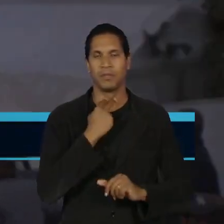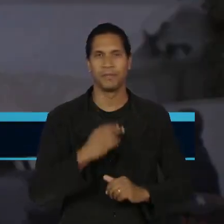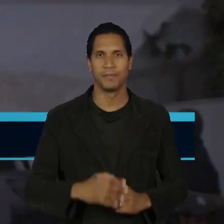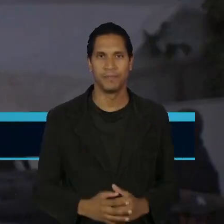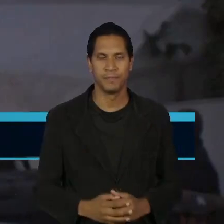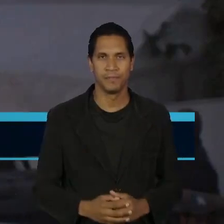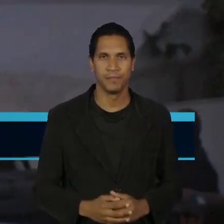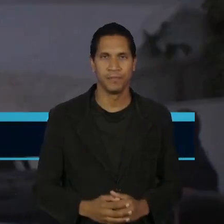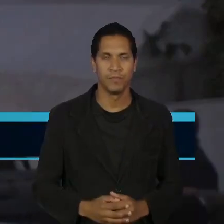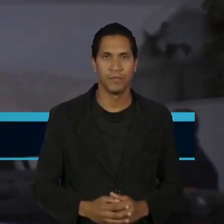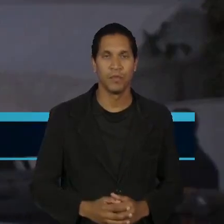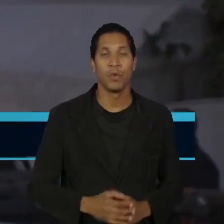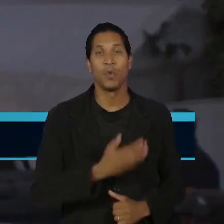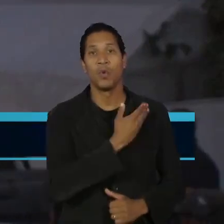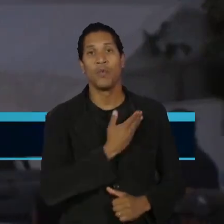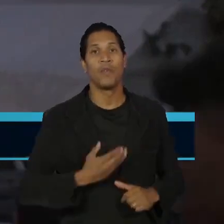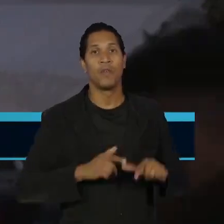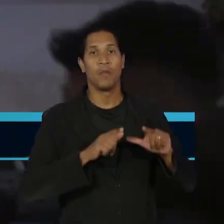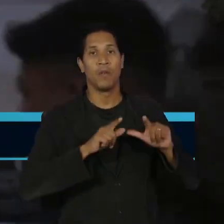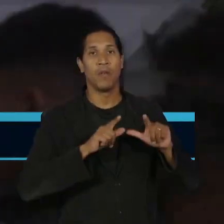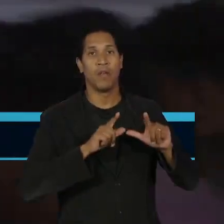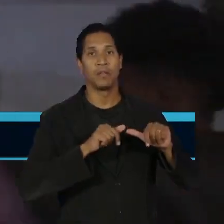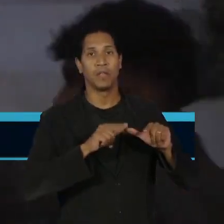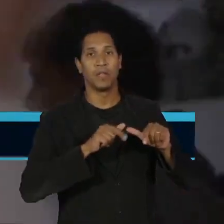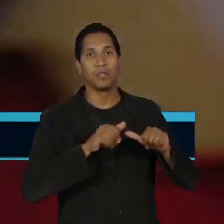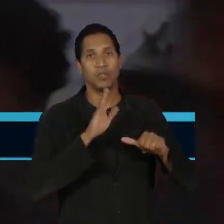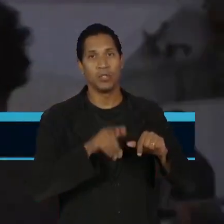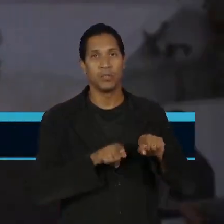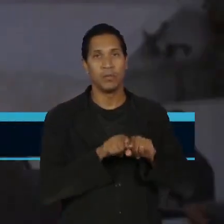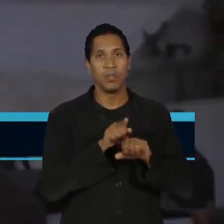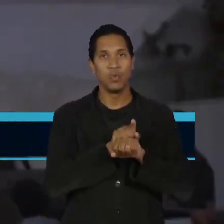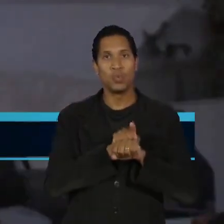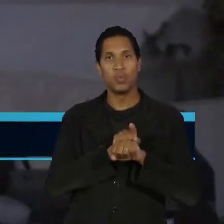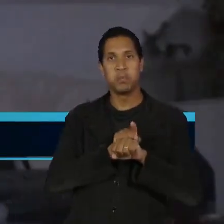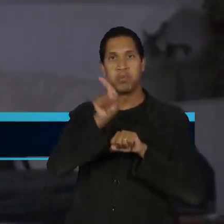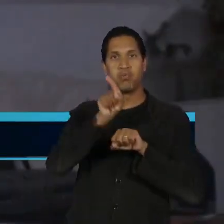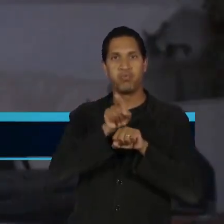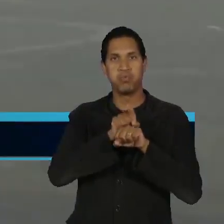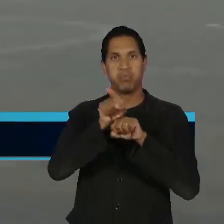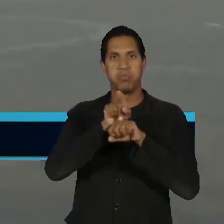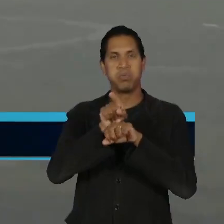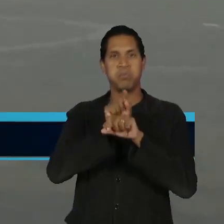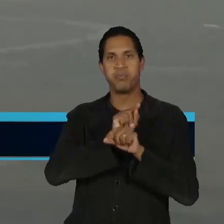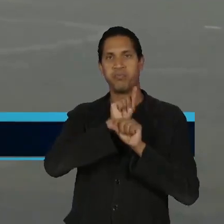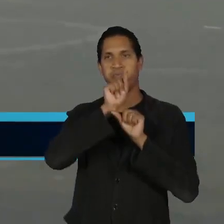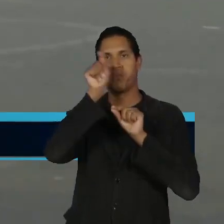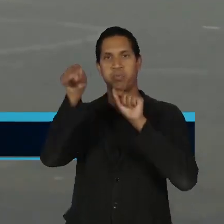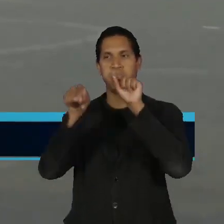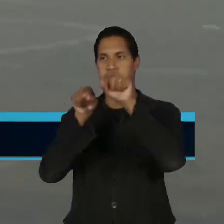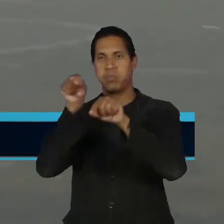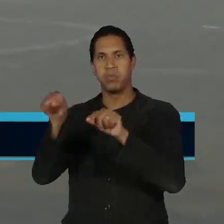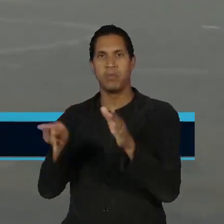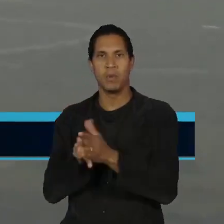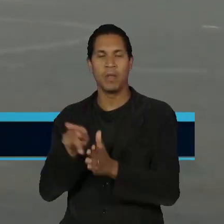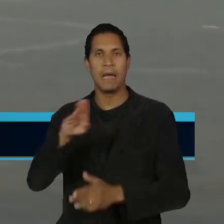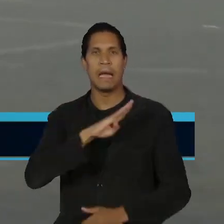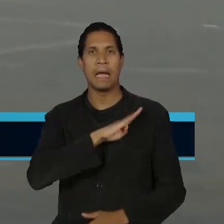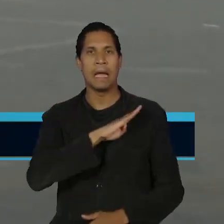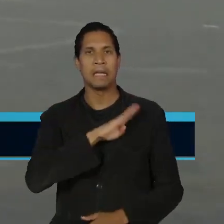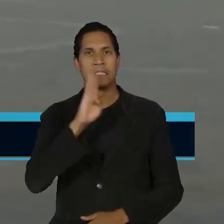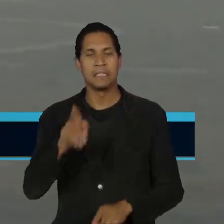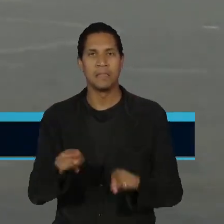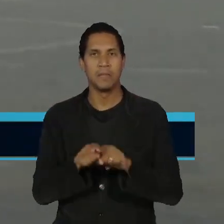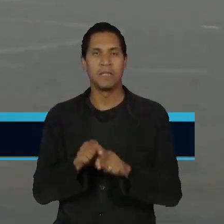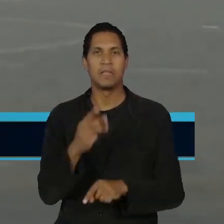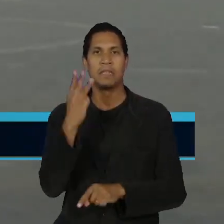O governo israelense disparou contra 400 alvos no sul da faixa de Gaza, destruiu ou danificou 3 mesquitas